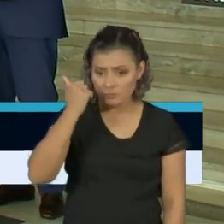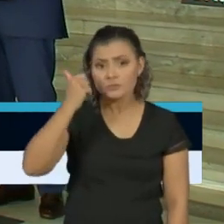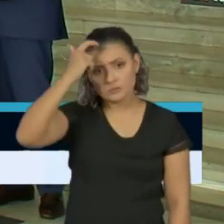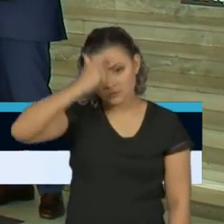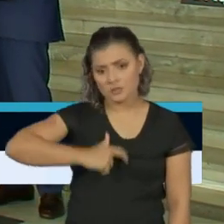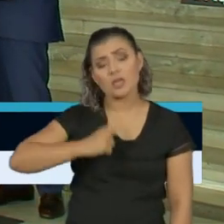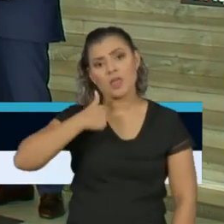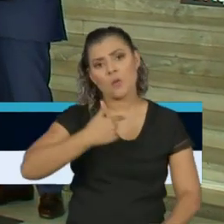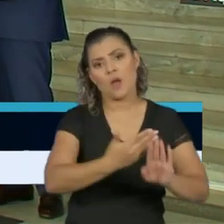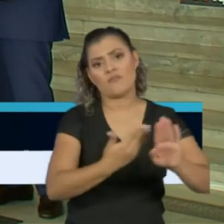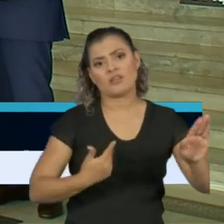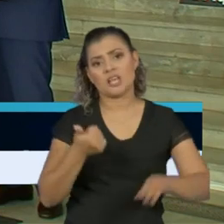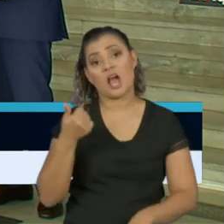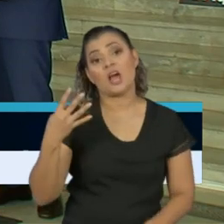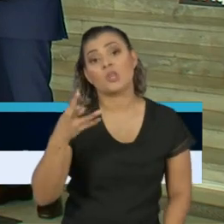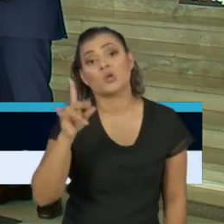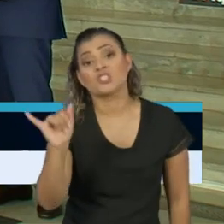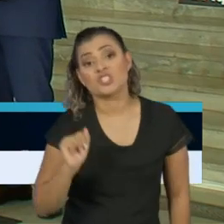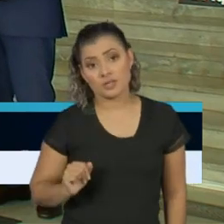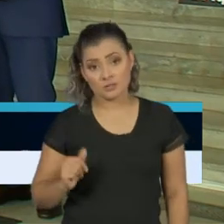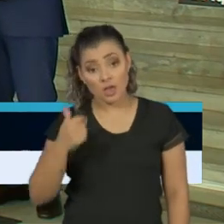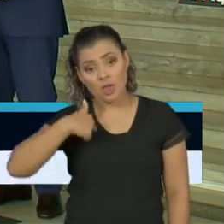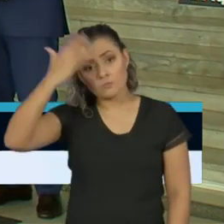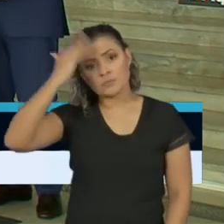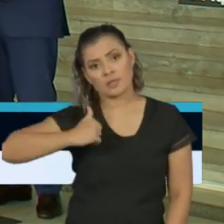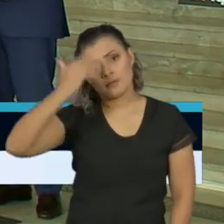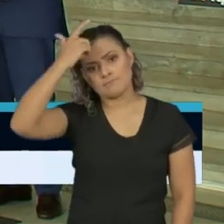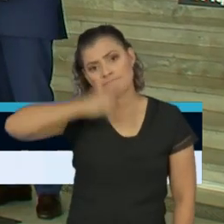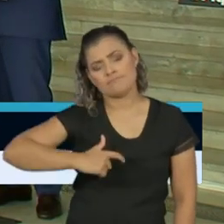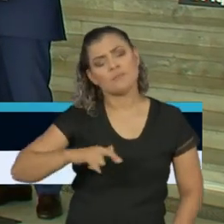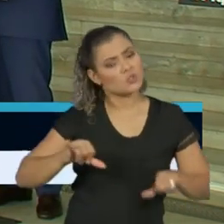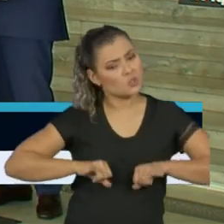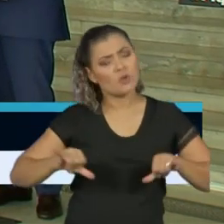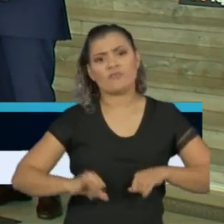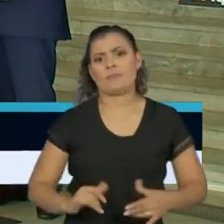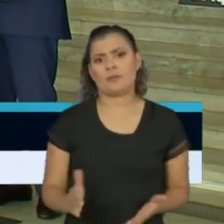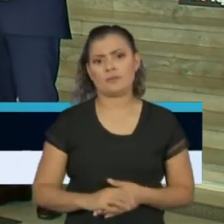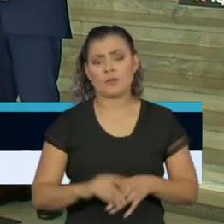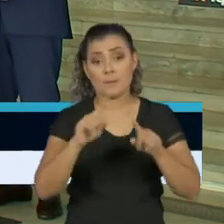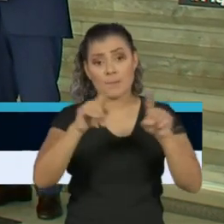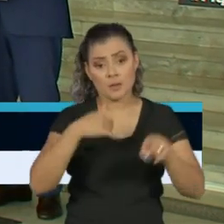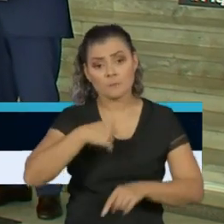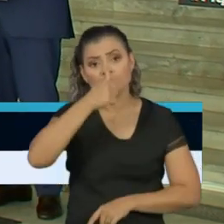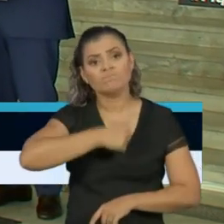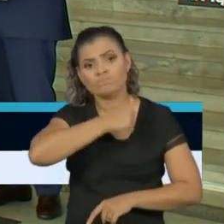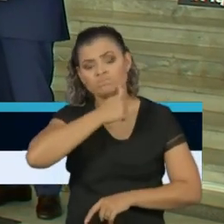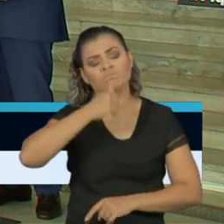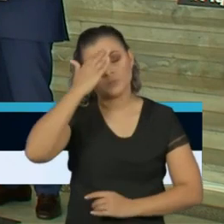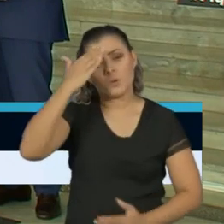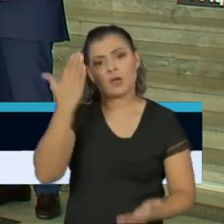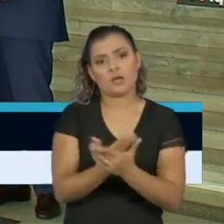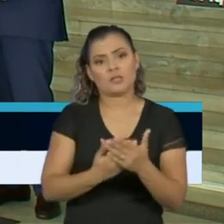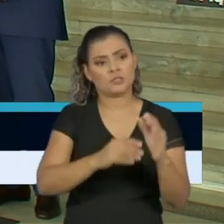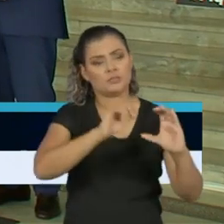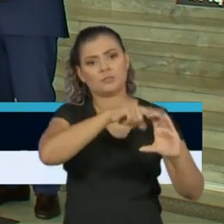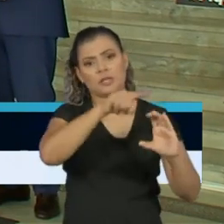mim ficar afastado 14 dias. Foi um sofrimento. Mas eu, como indivíduo que acredito em